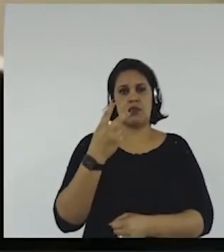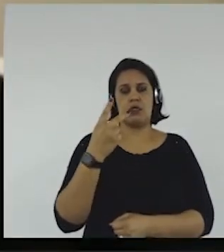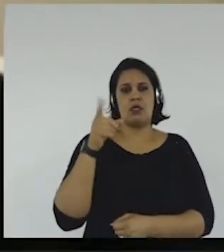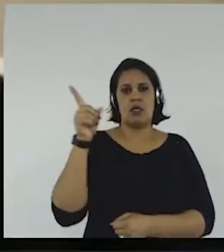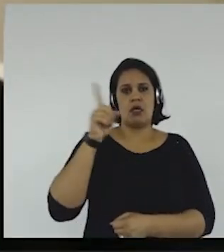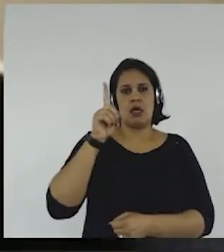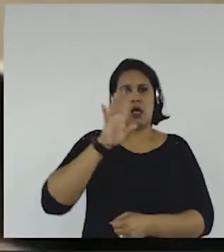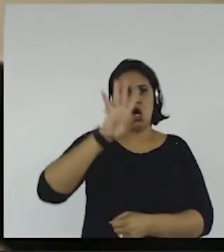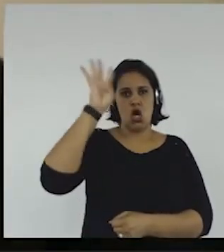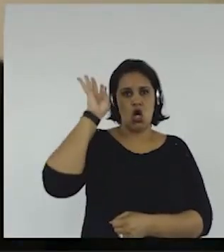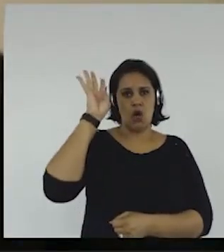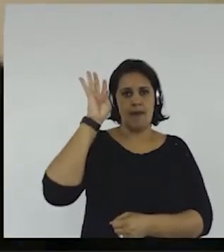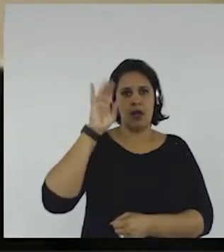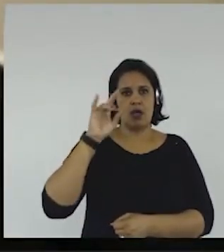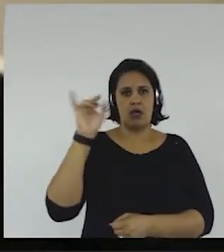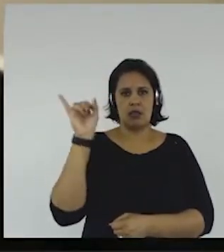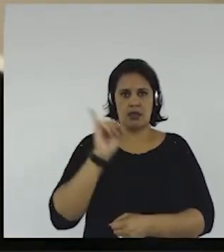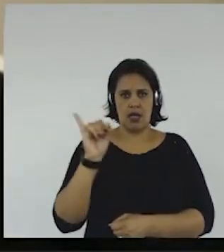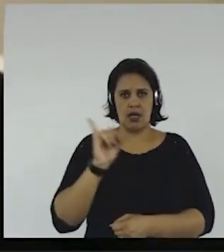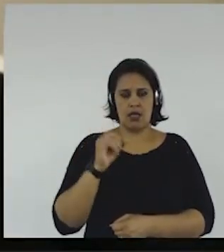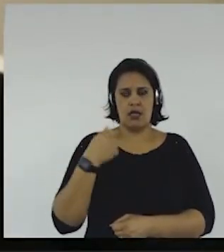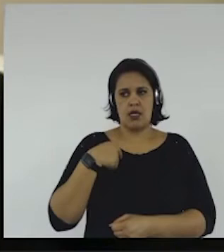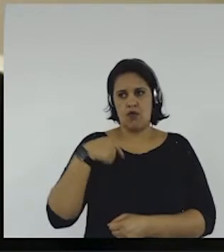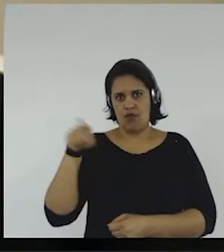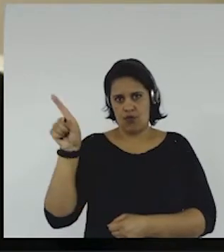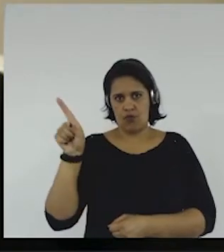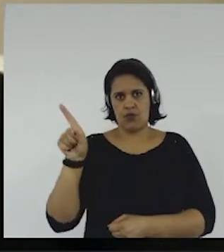Guido Alpa e falei 2 juristas para ele,